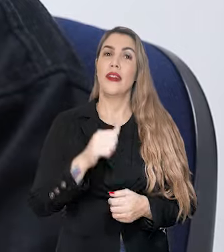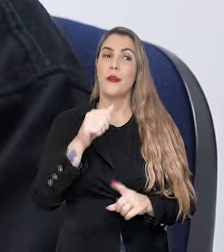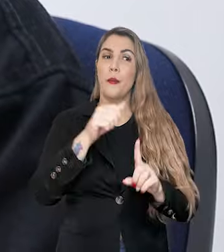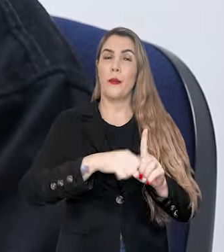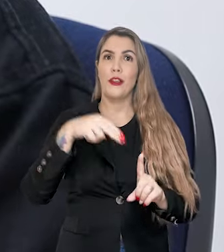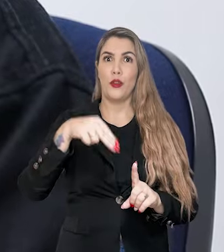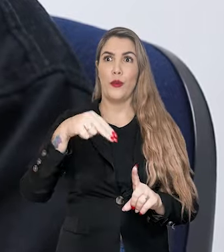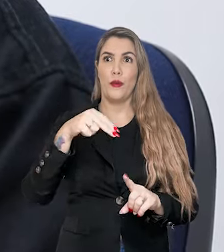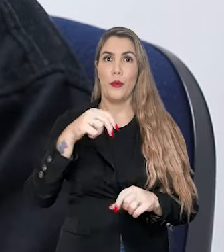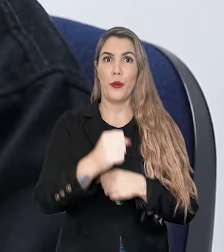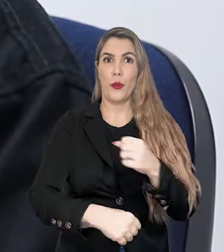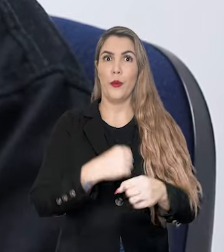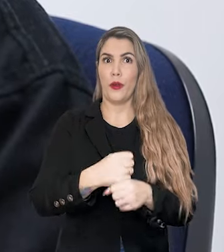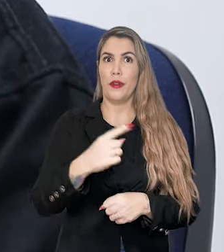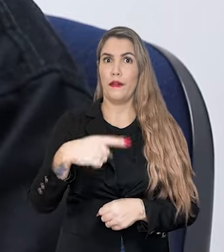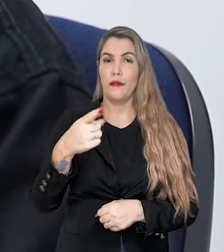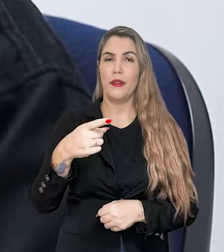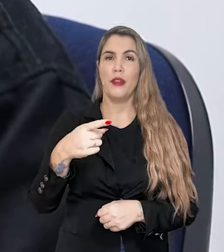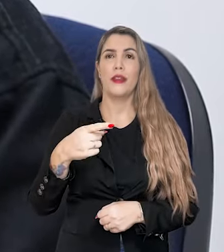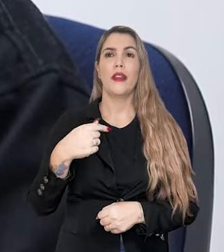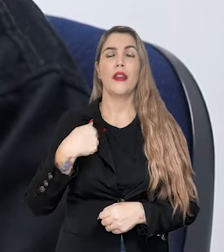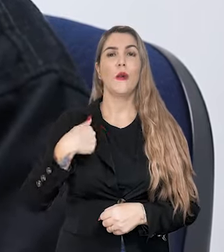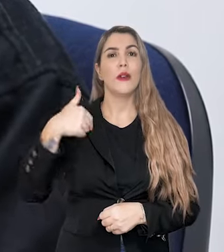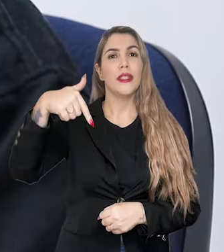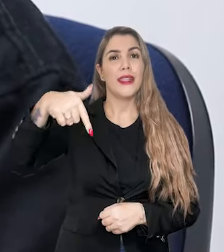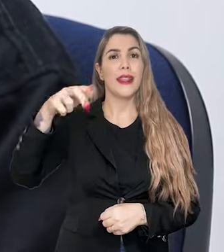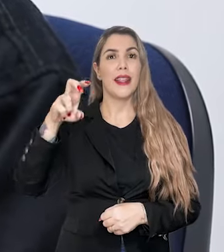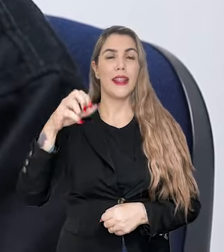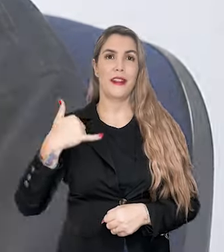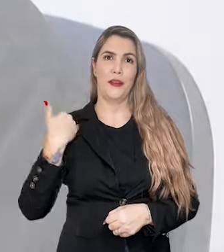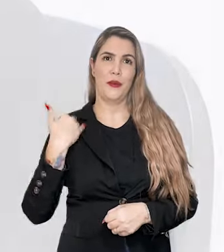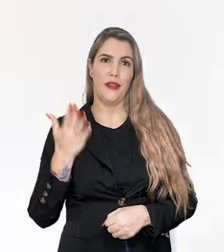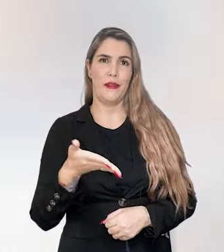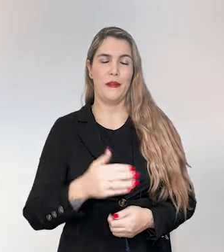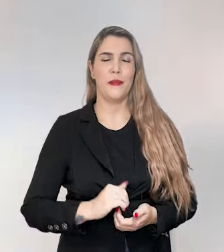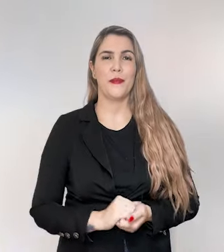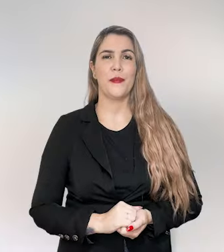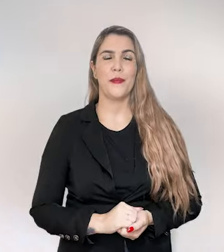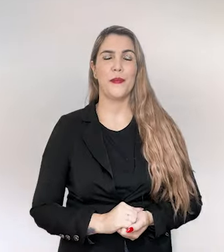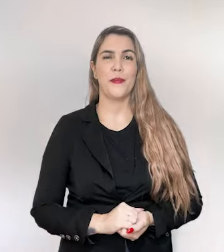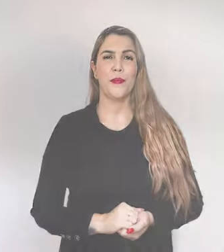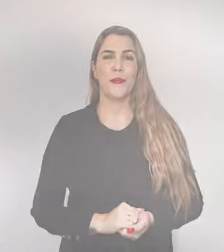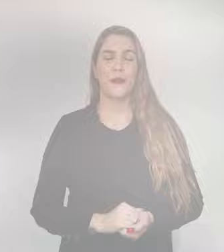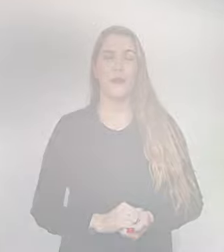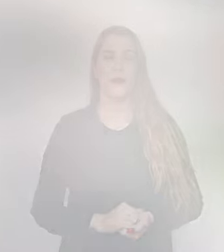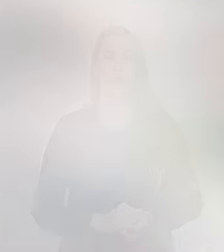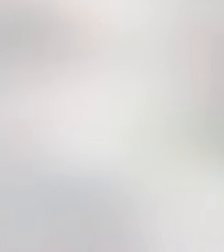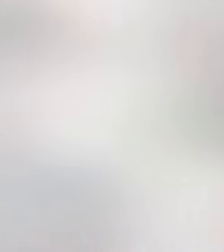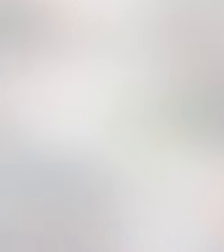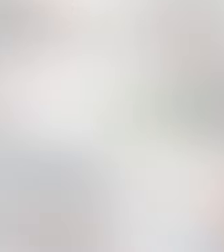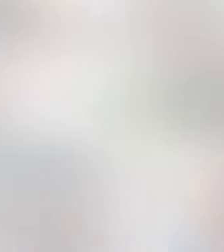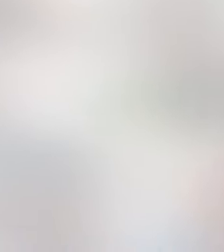completar o ano que vem, em novembro do ano que vem, 75 anos.